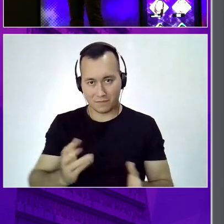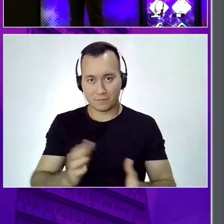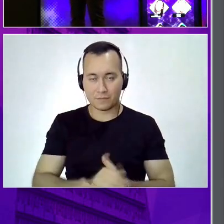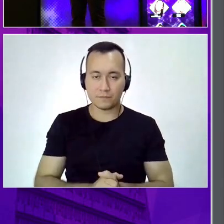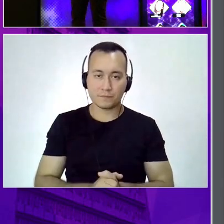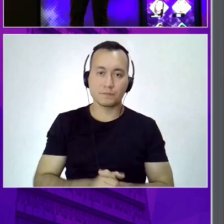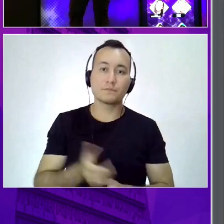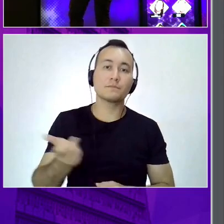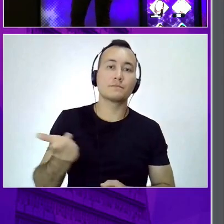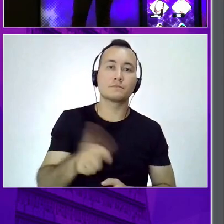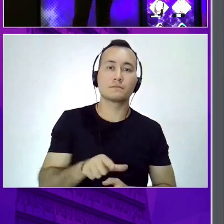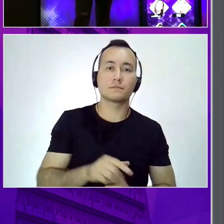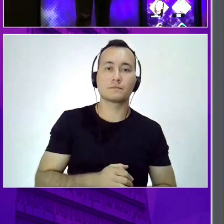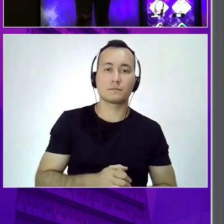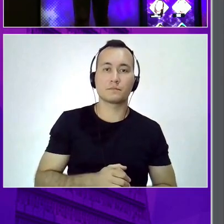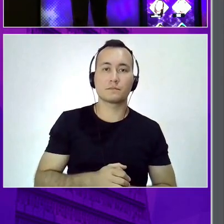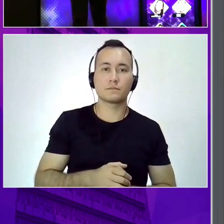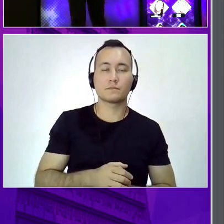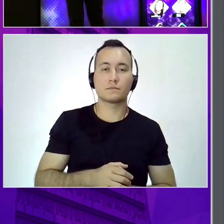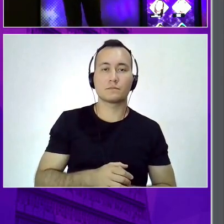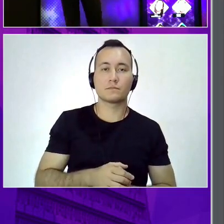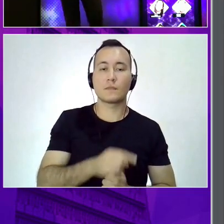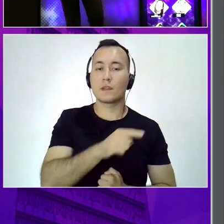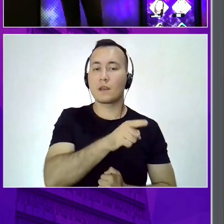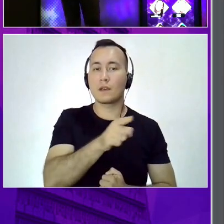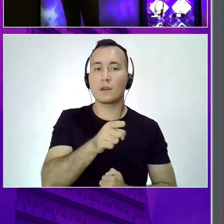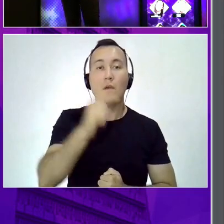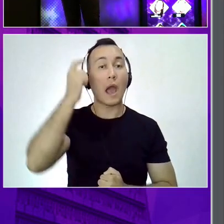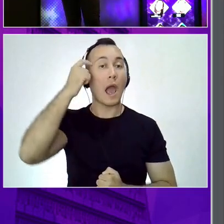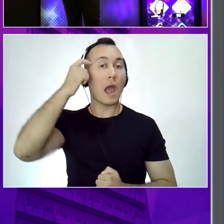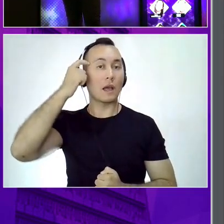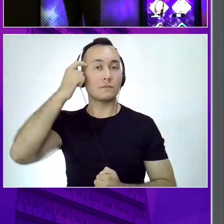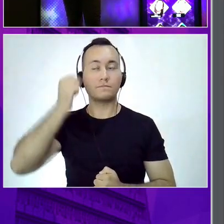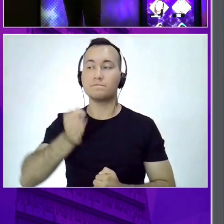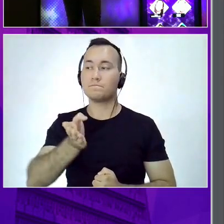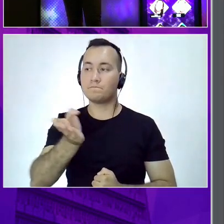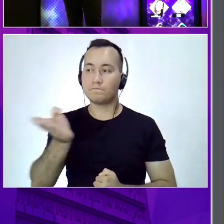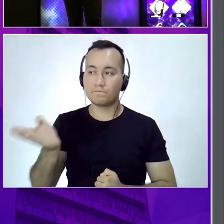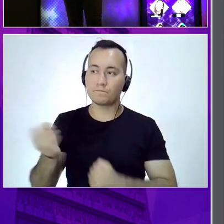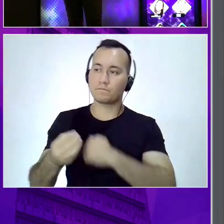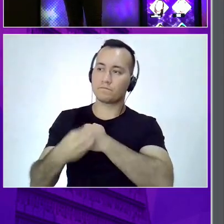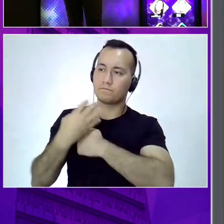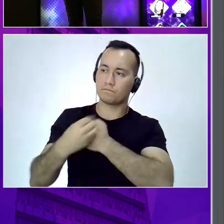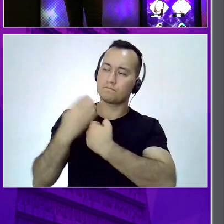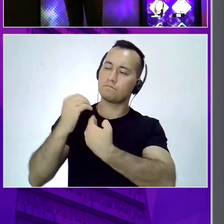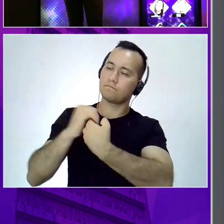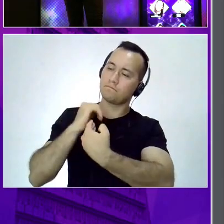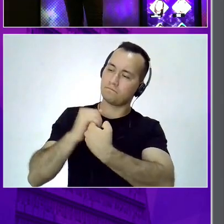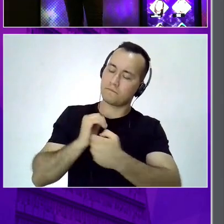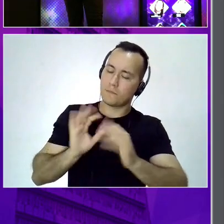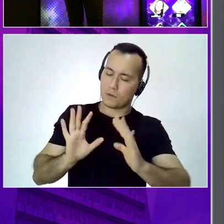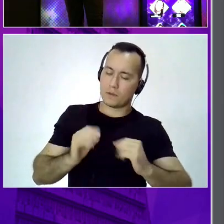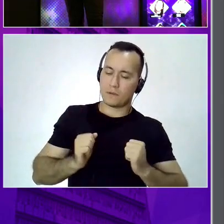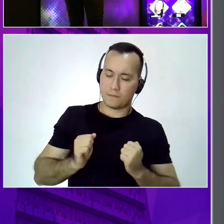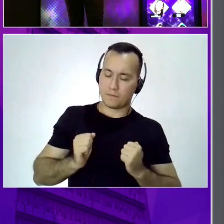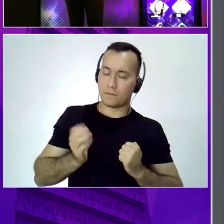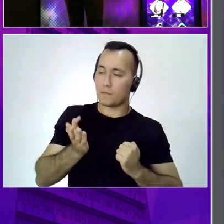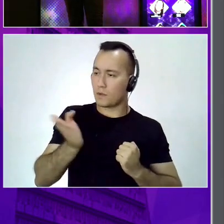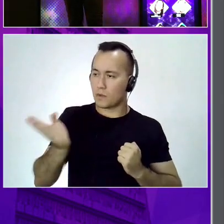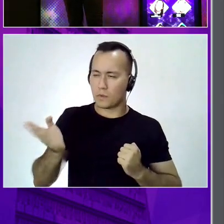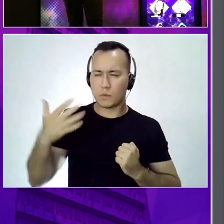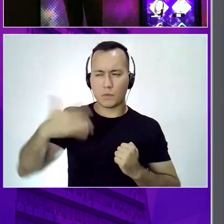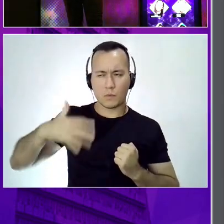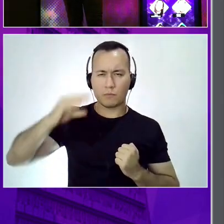conselhos baseados na experiência pessoal. Isso me mostra que a gente tem muito ainda